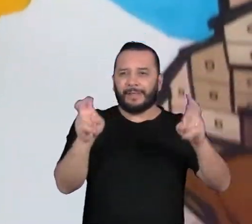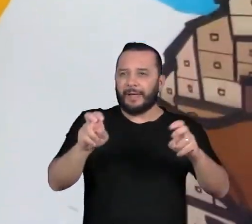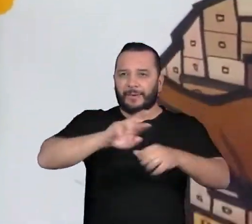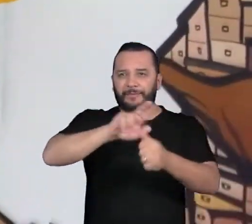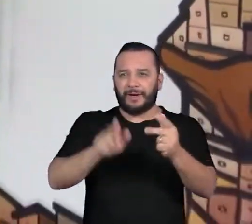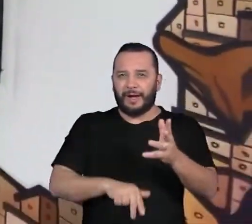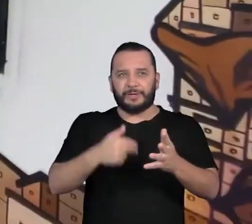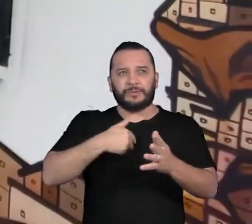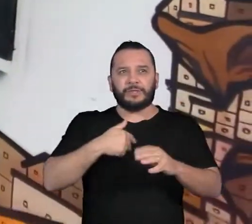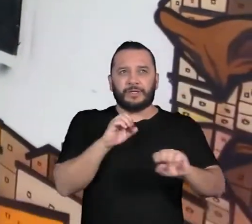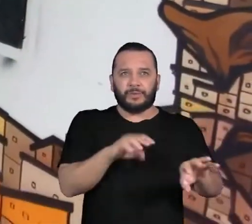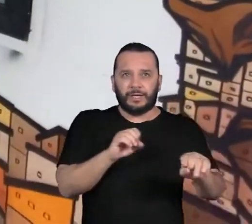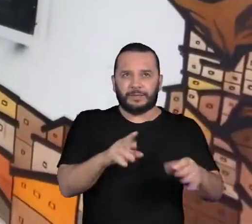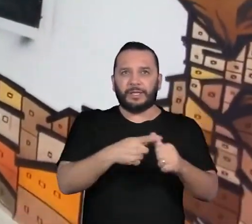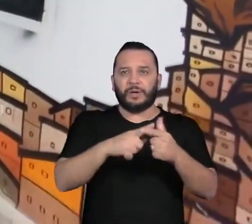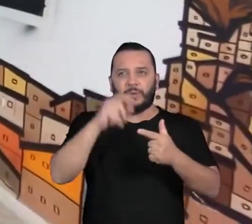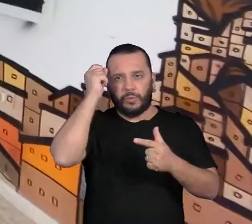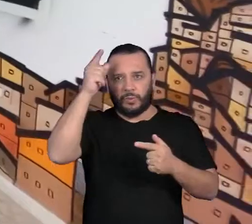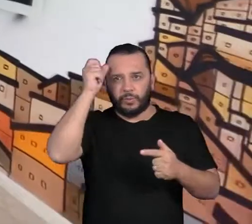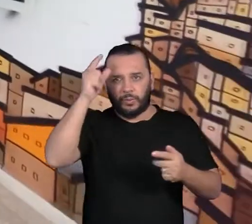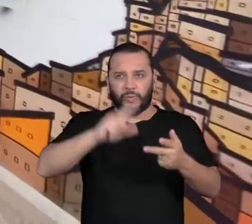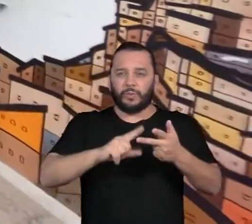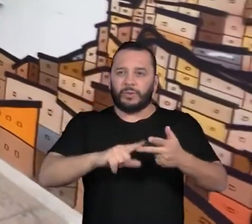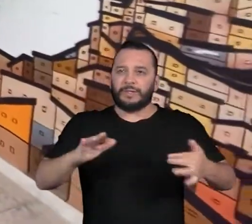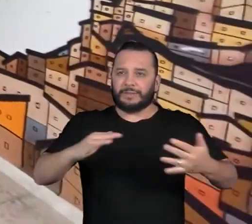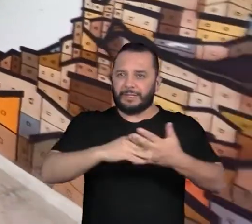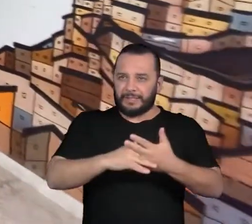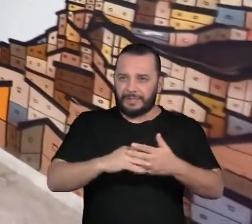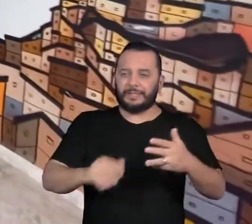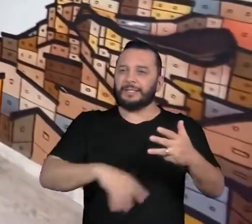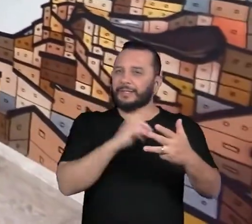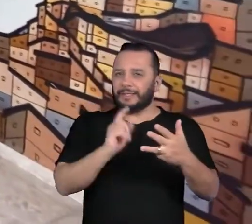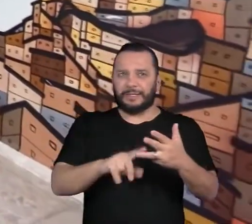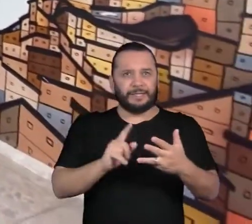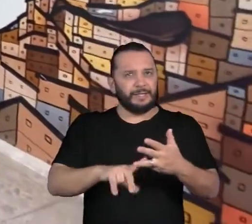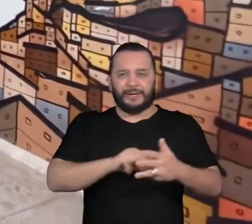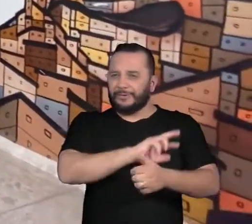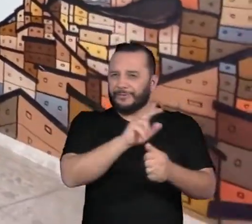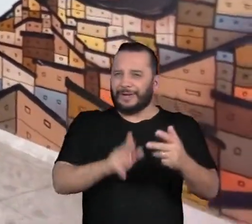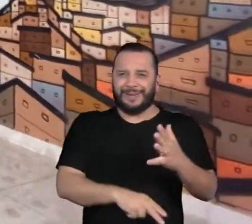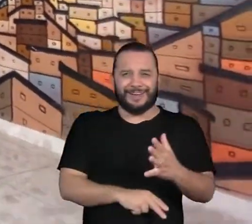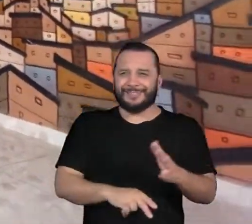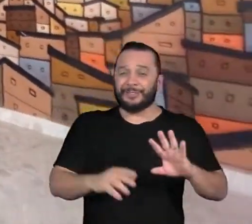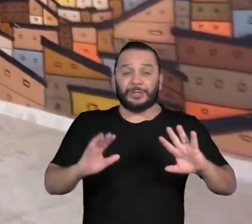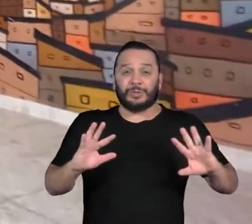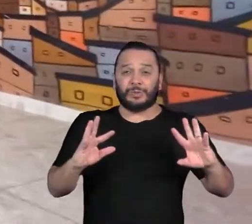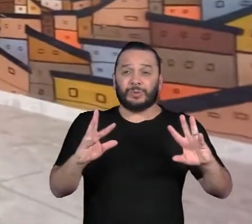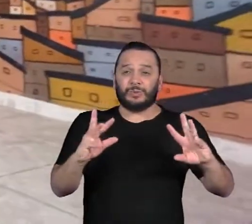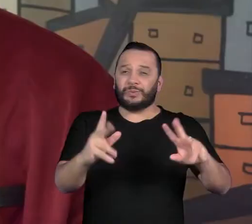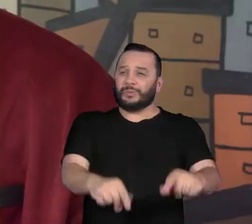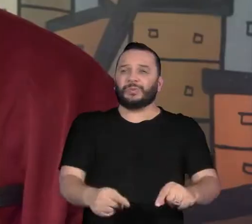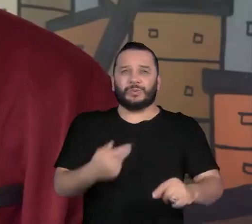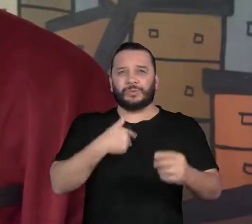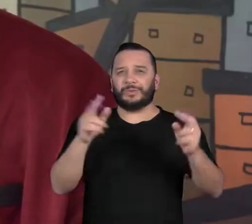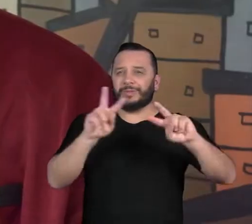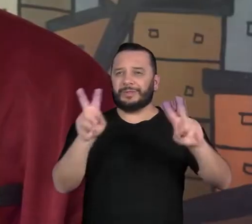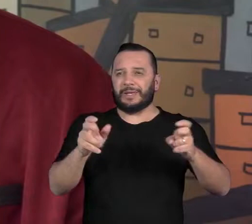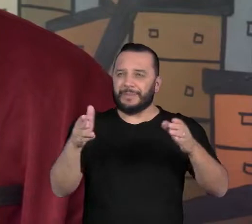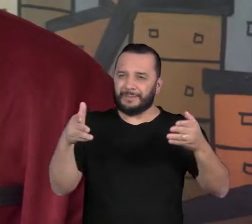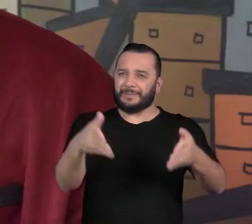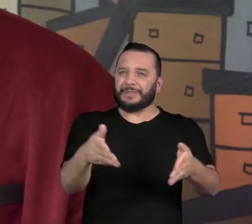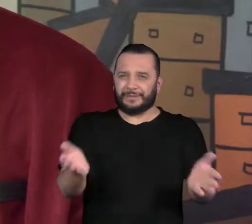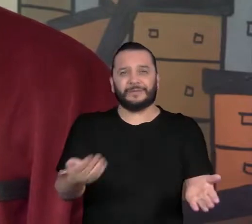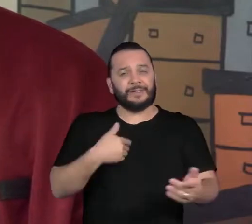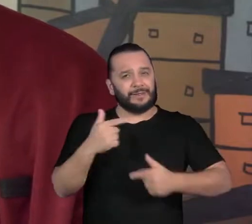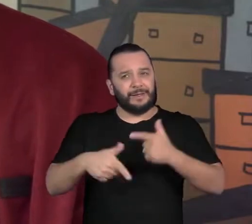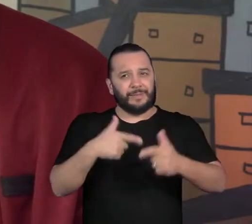outro à cultura, cidadania, outro à juventude, né? Então todos esses programas acabam abordando um tema específico e trabalhando